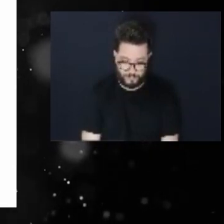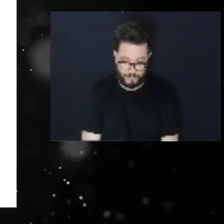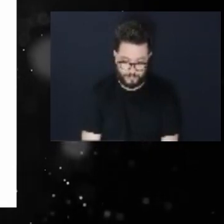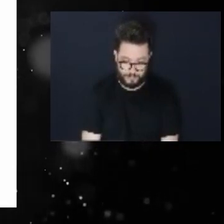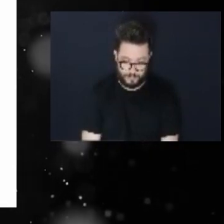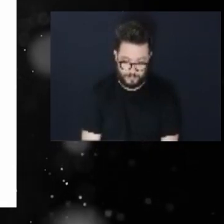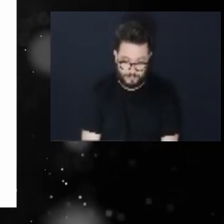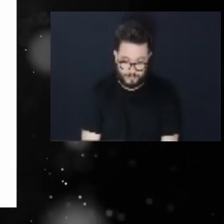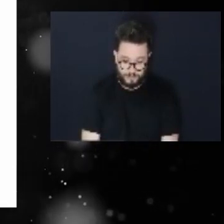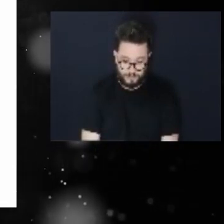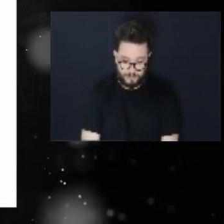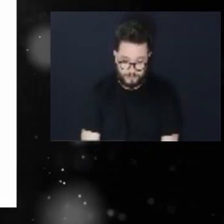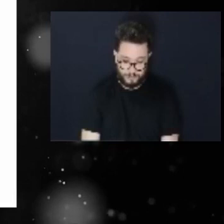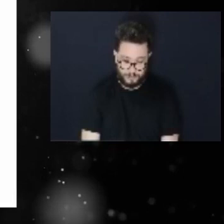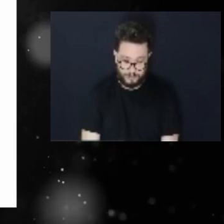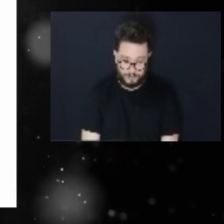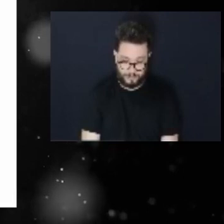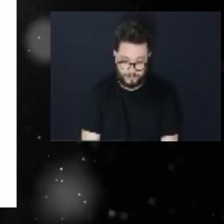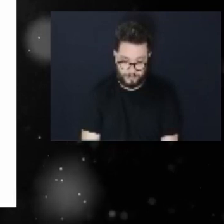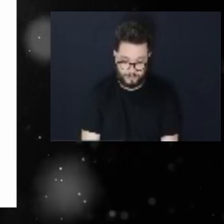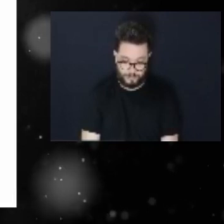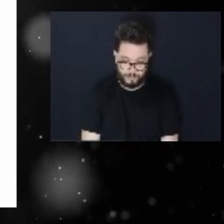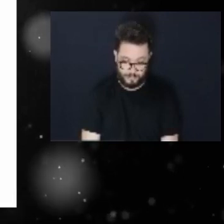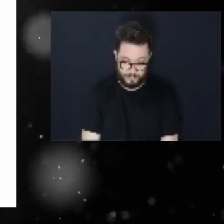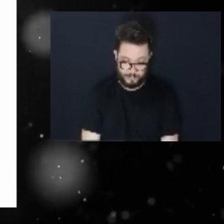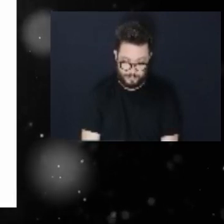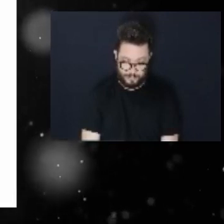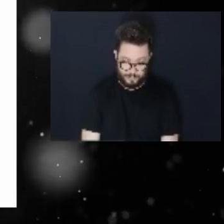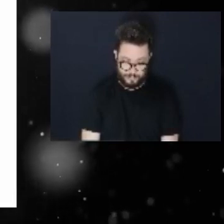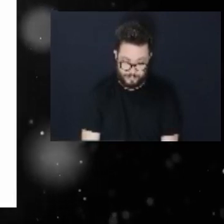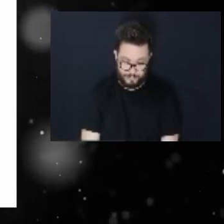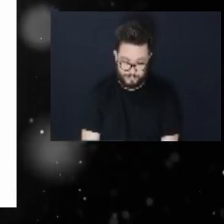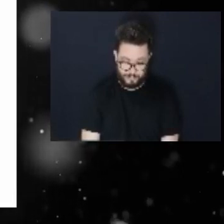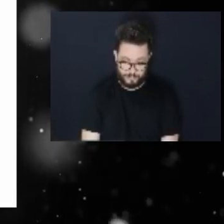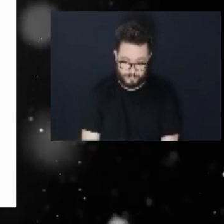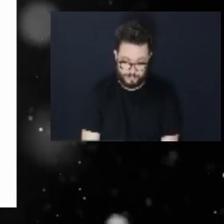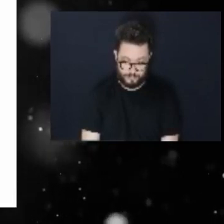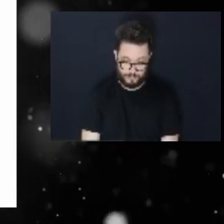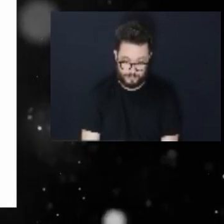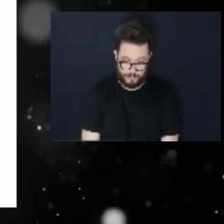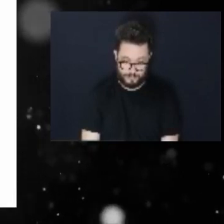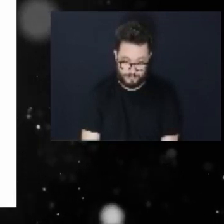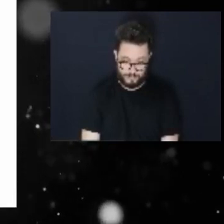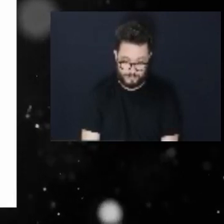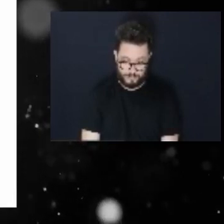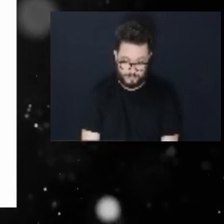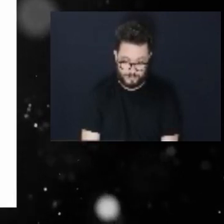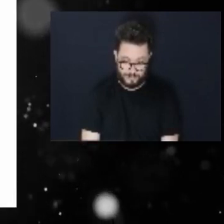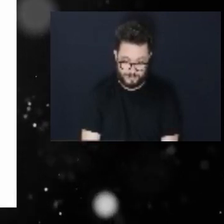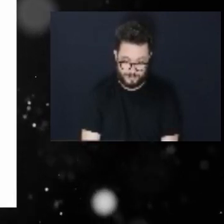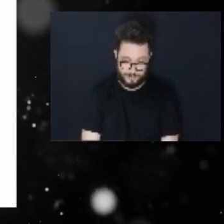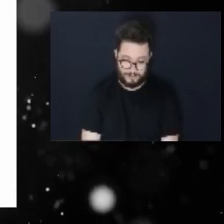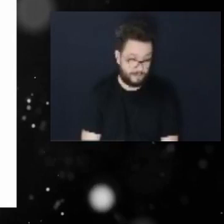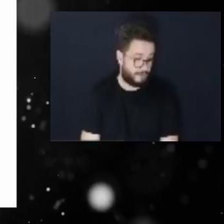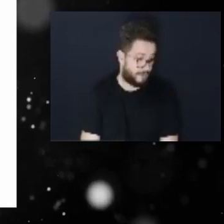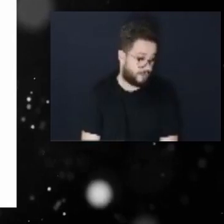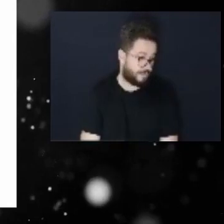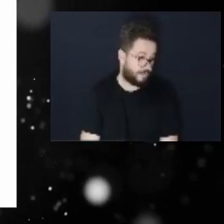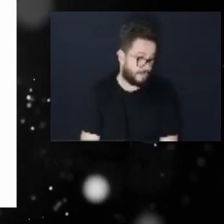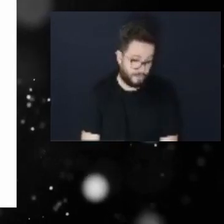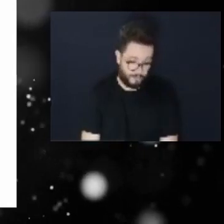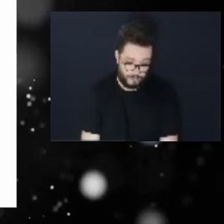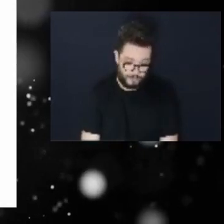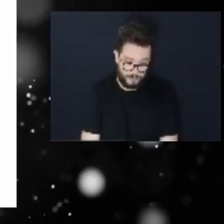podem contaminar outras pessoas. Repito, isso é extremamente importante, as pessoas precisam desmistificar alguma